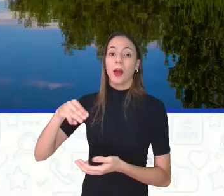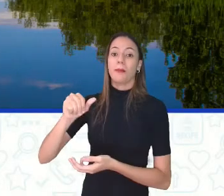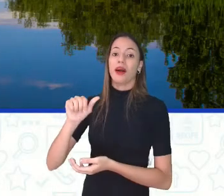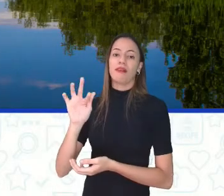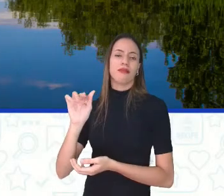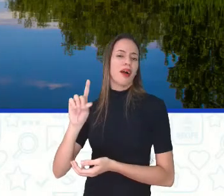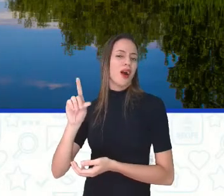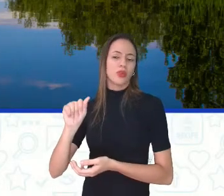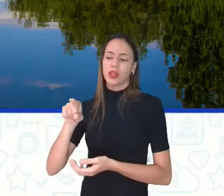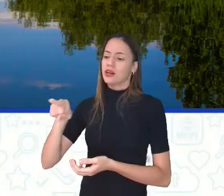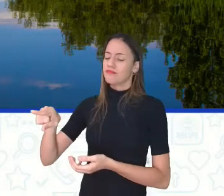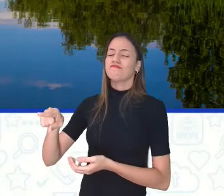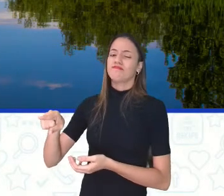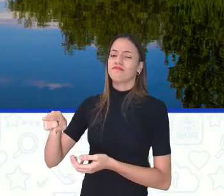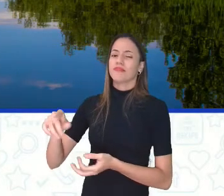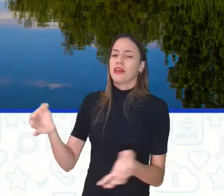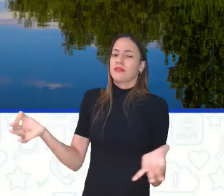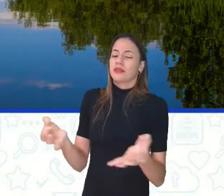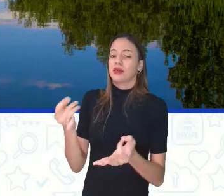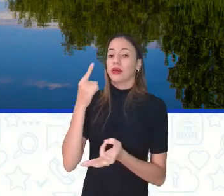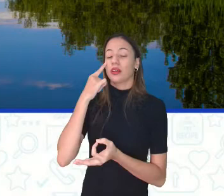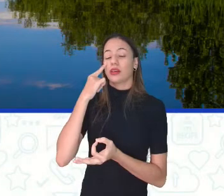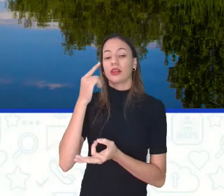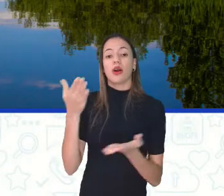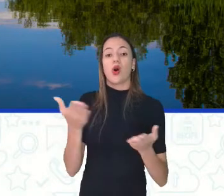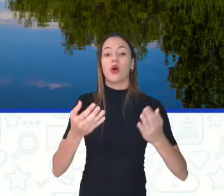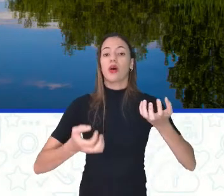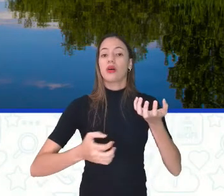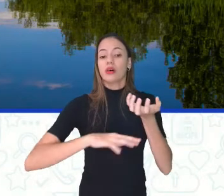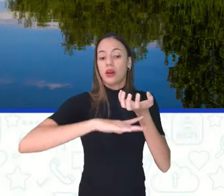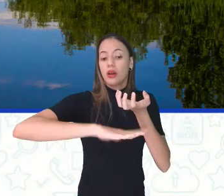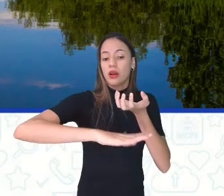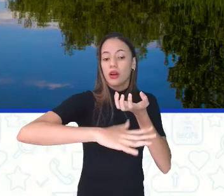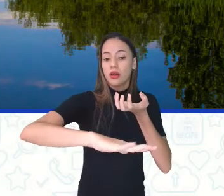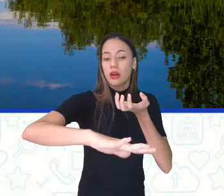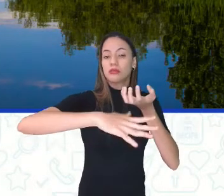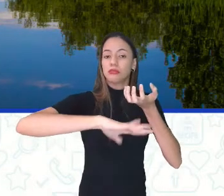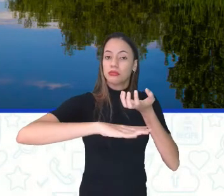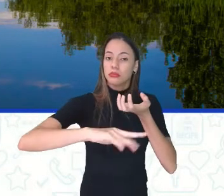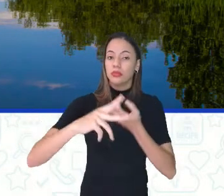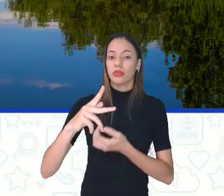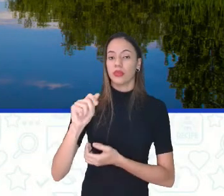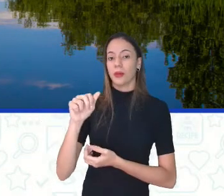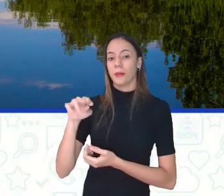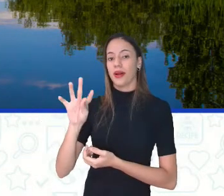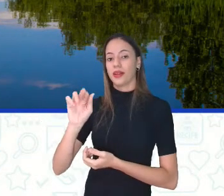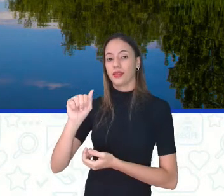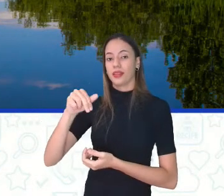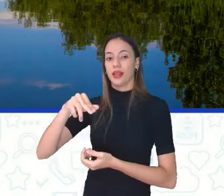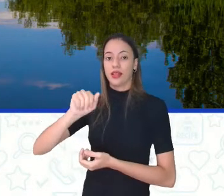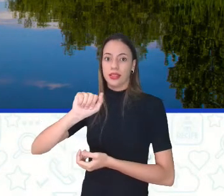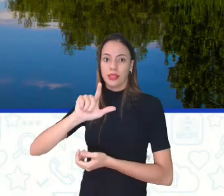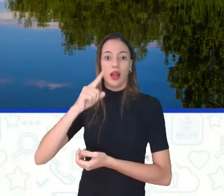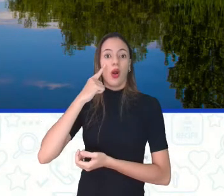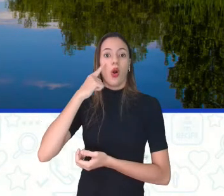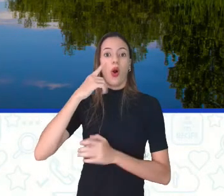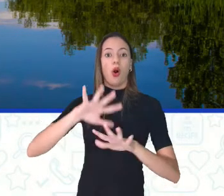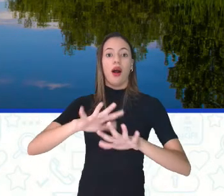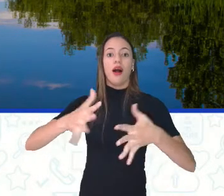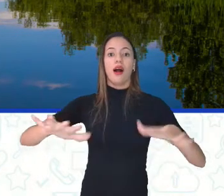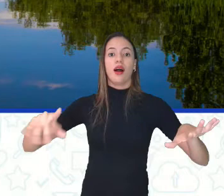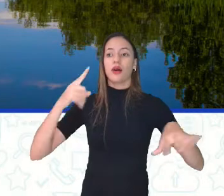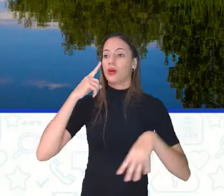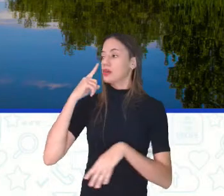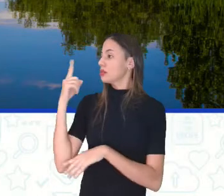né? Pois é. Agora, Pantanal. Olha Pantanal, coisa linda. Essa água toda que a gente tá vendo aí nessa foto,